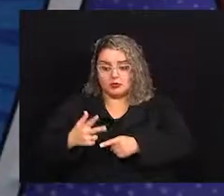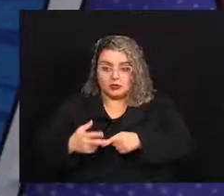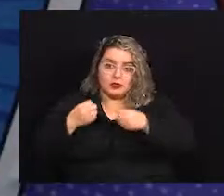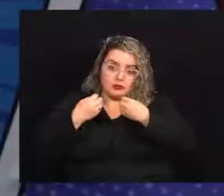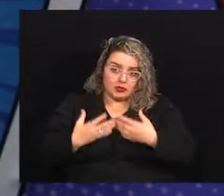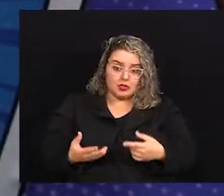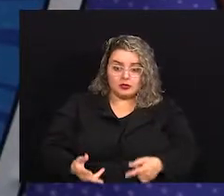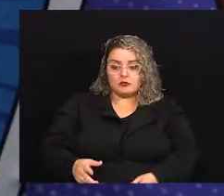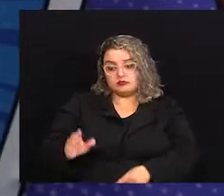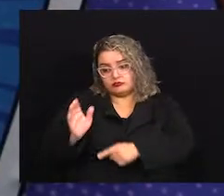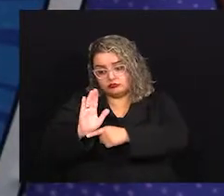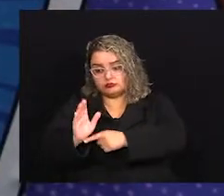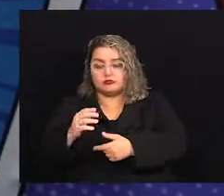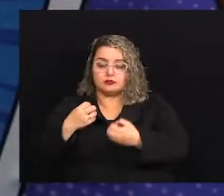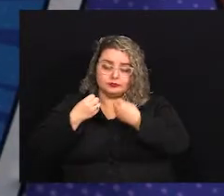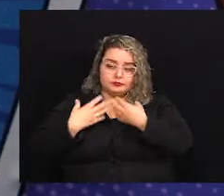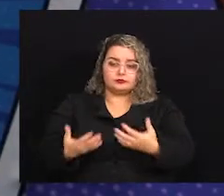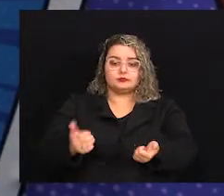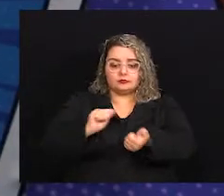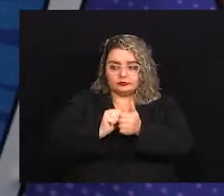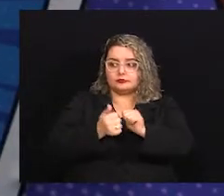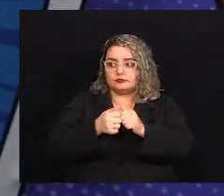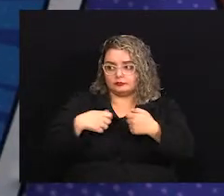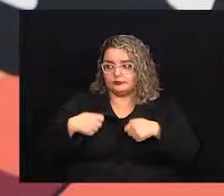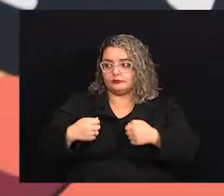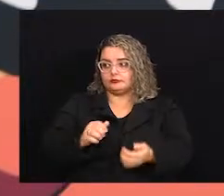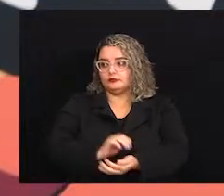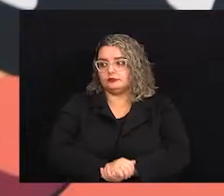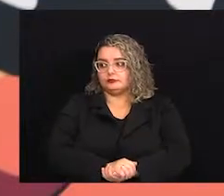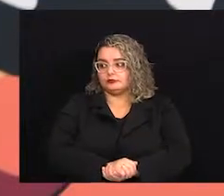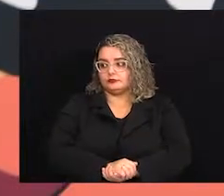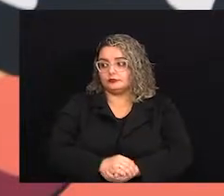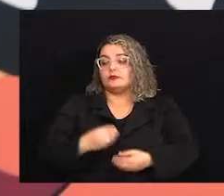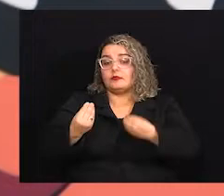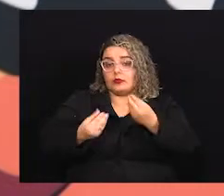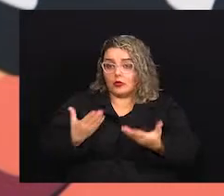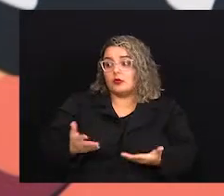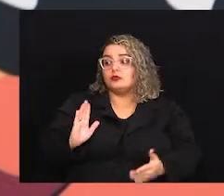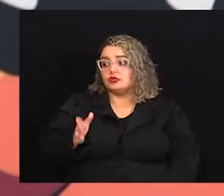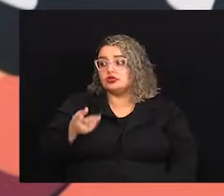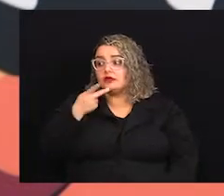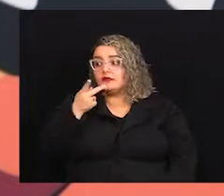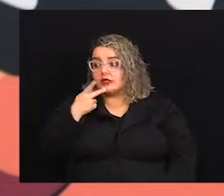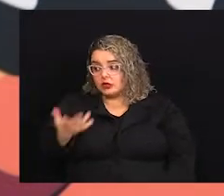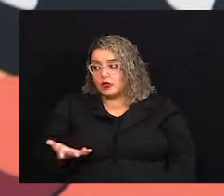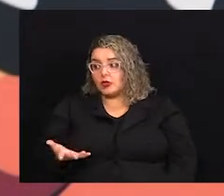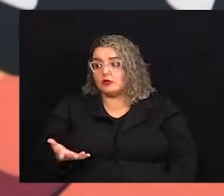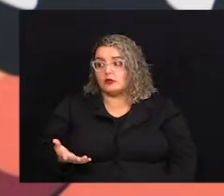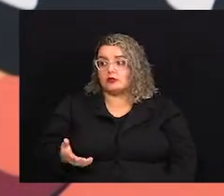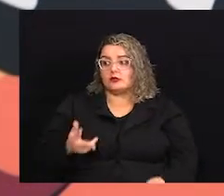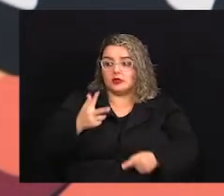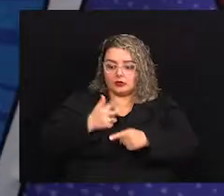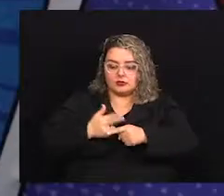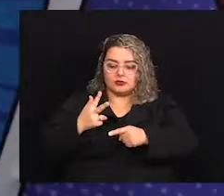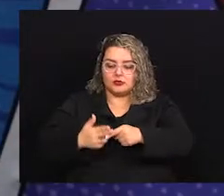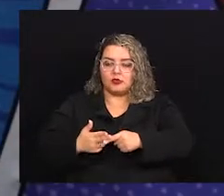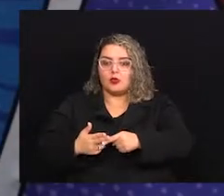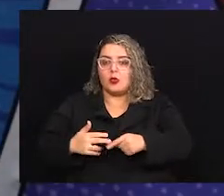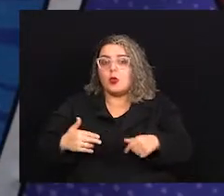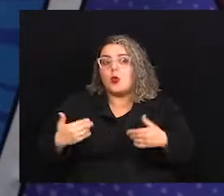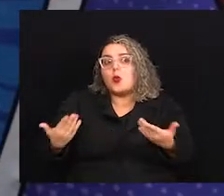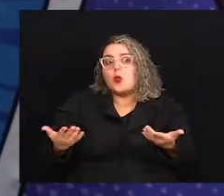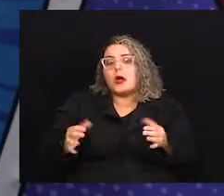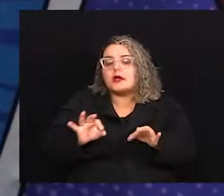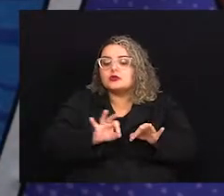filme bem feito. Vai sofrer as adaptações necessárias, né? Como você já adiantou, né, falou sobre série, quais são os